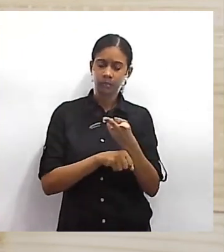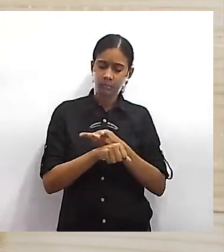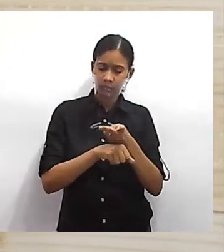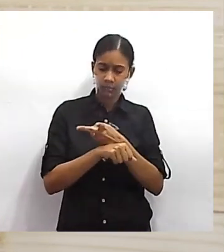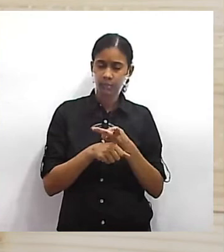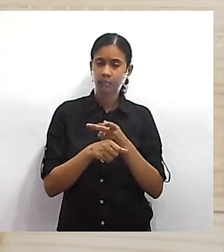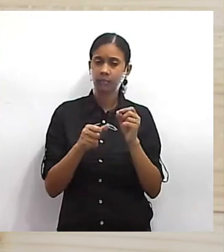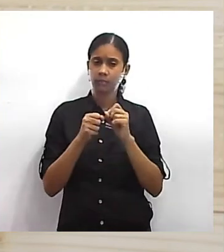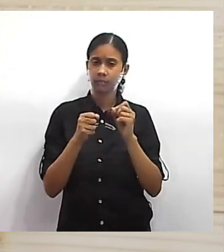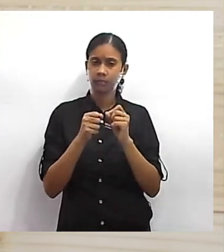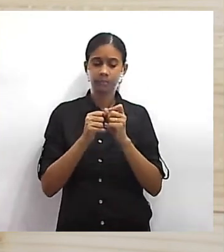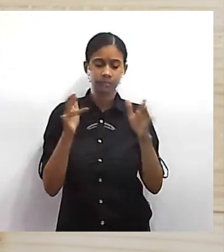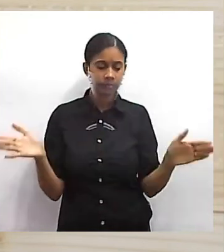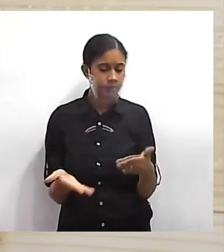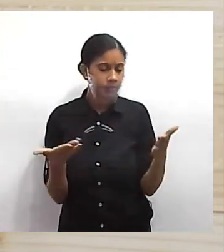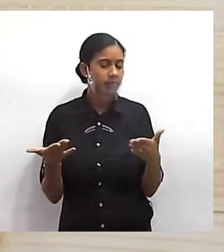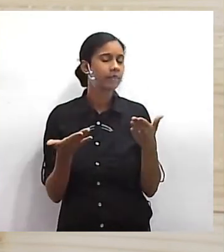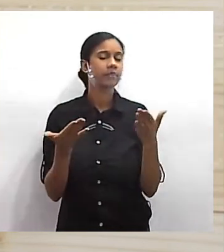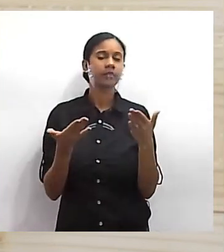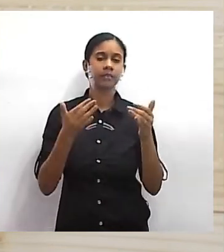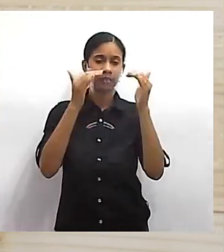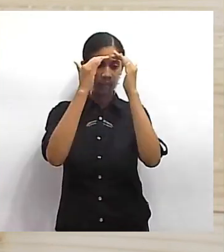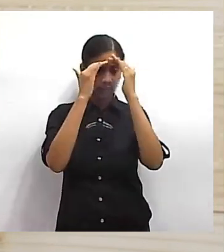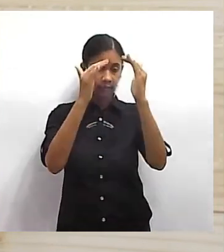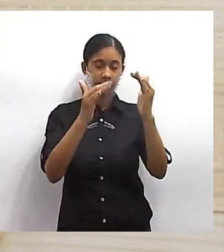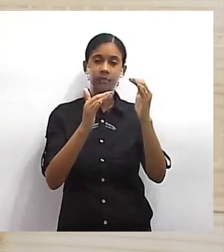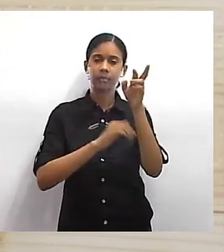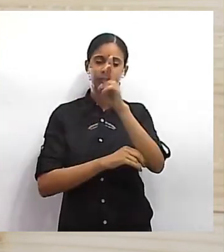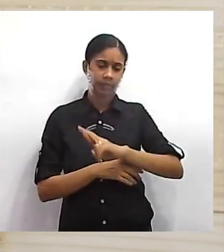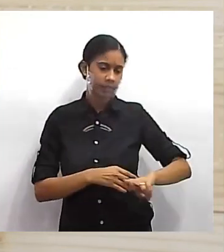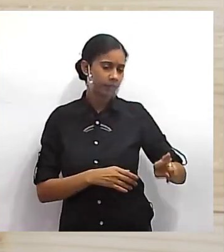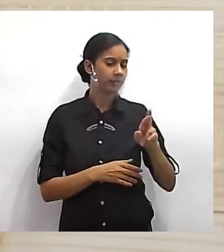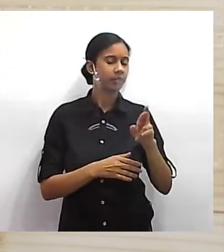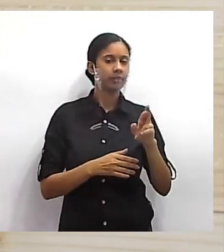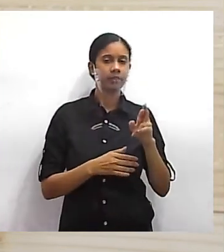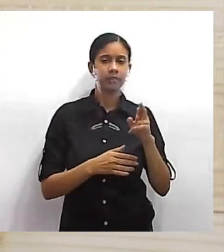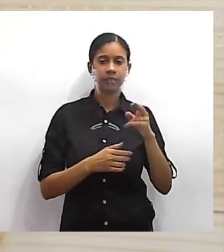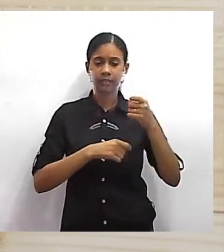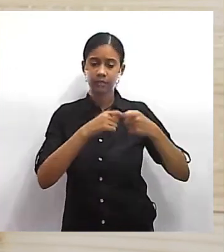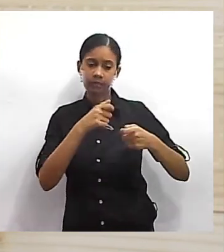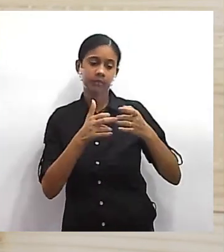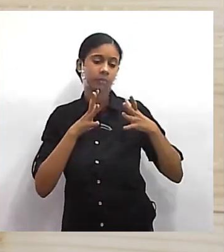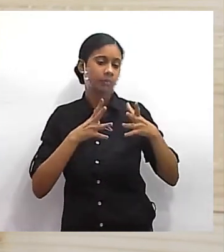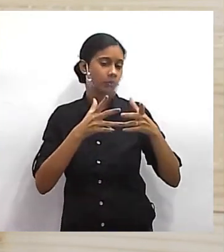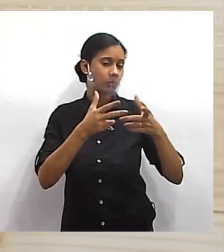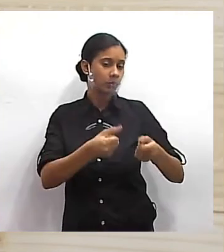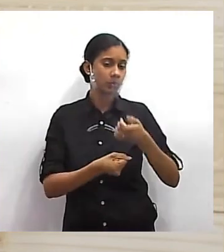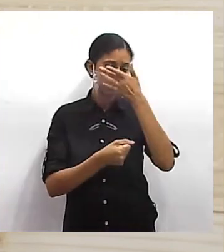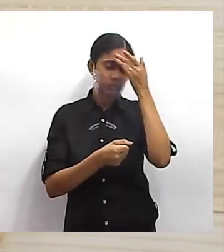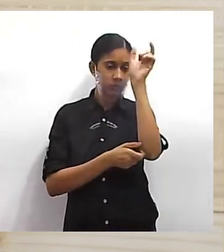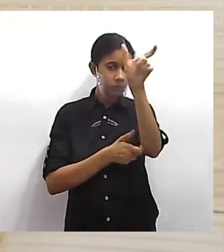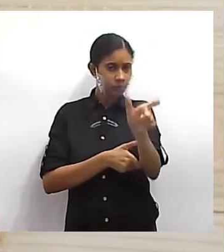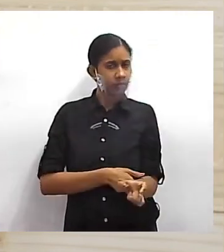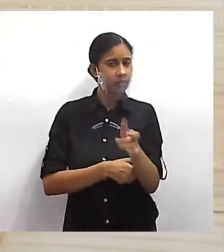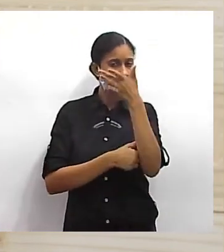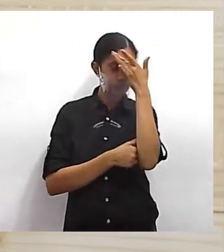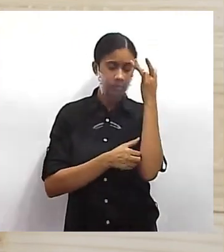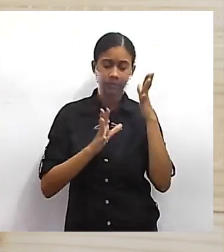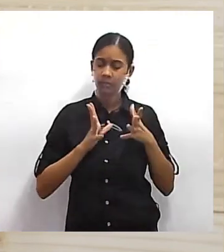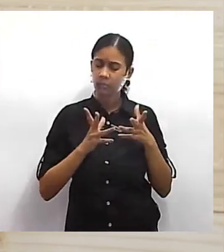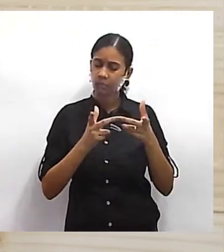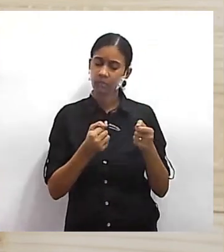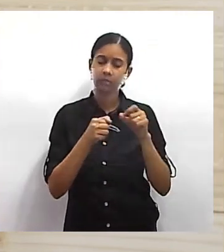promover o respeito ao gênero, raça, religião, sexualidade, estamos promovendo uma maior integração